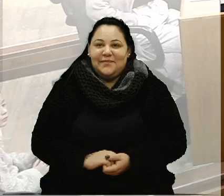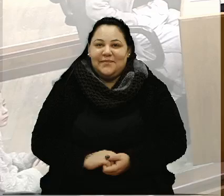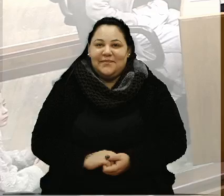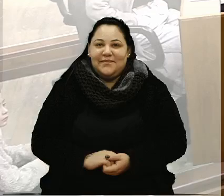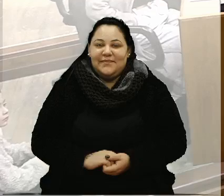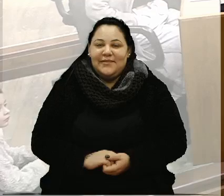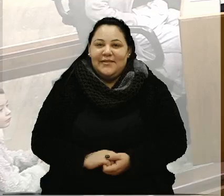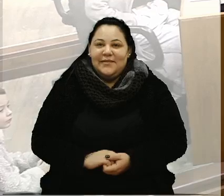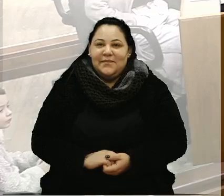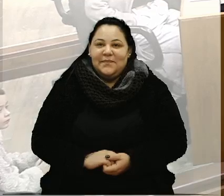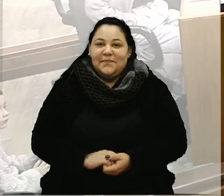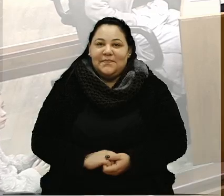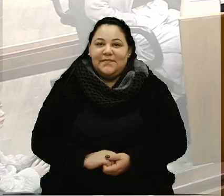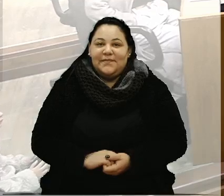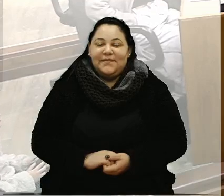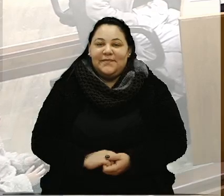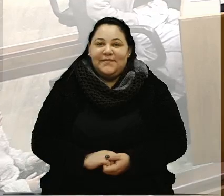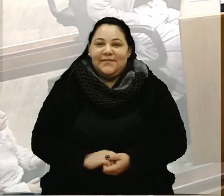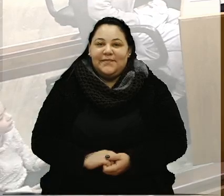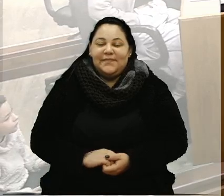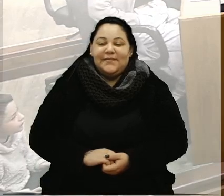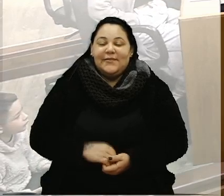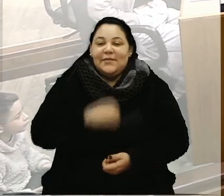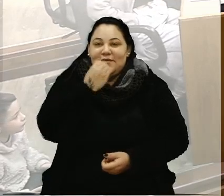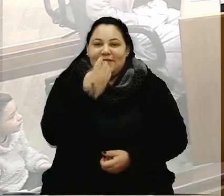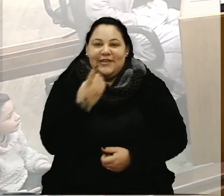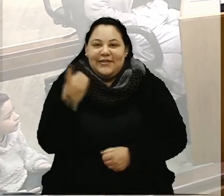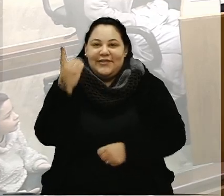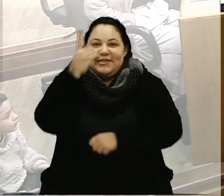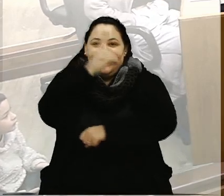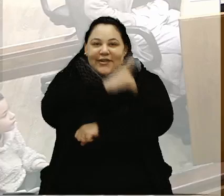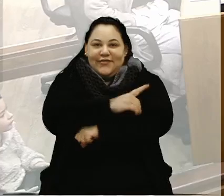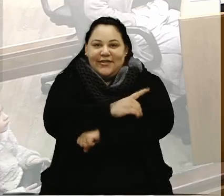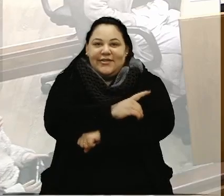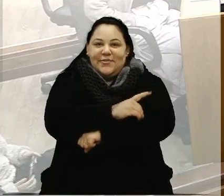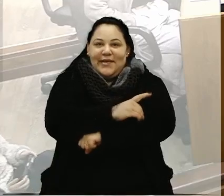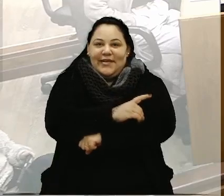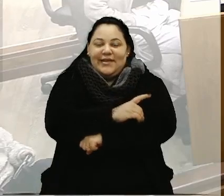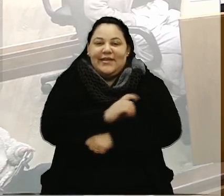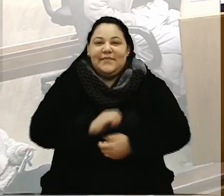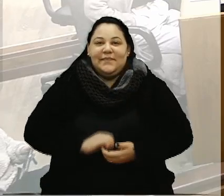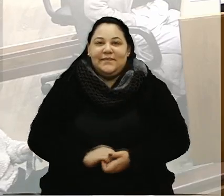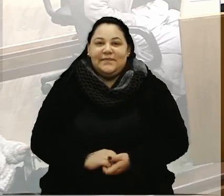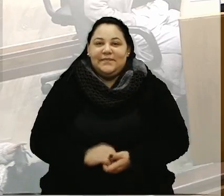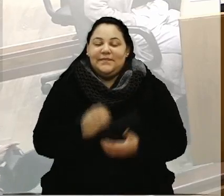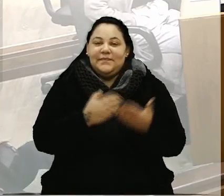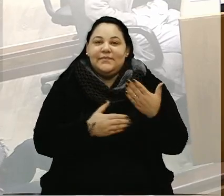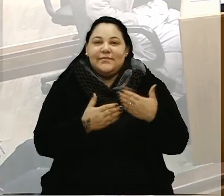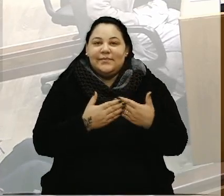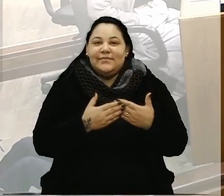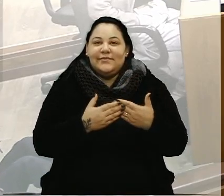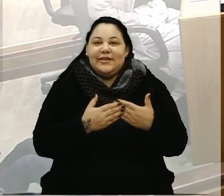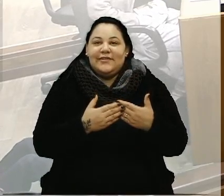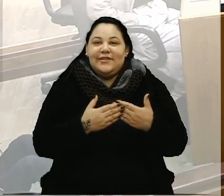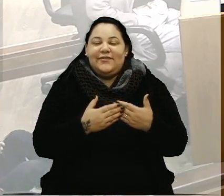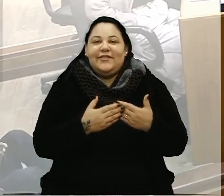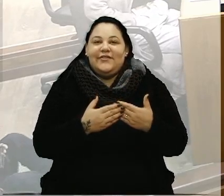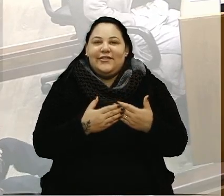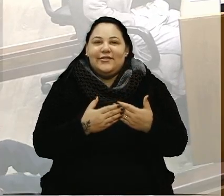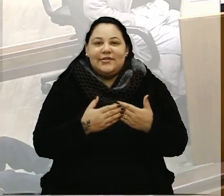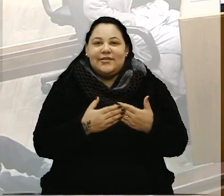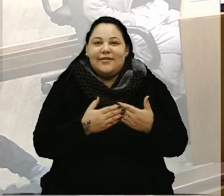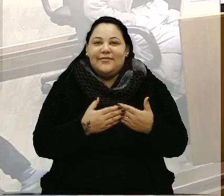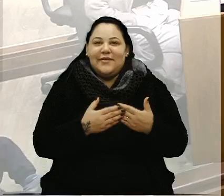vereador Lucas Carenhato. Bom dia a todos e a todas, presidente Marisol. Que bom te ouvir, Cristiane, que bom te ouvir. Nós da